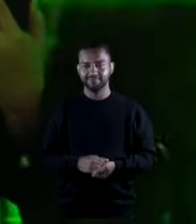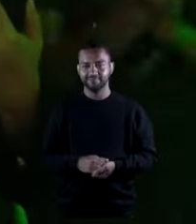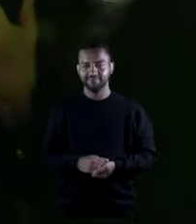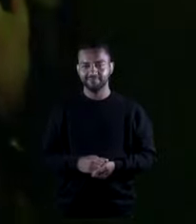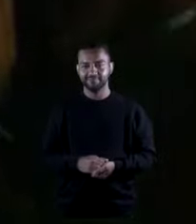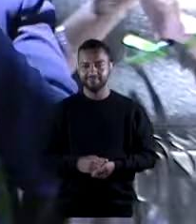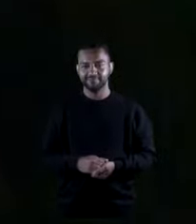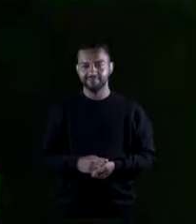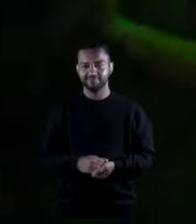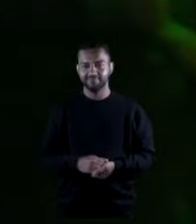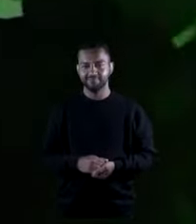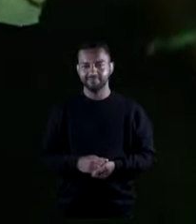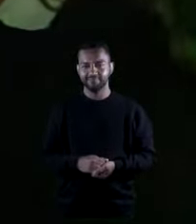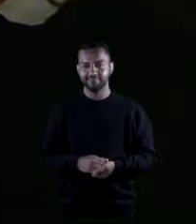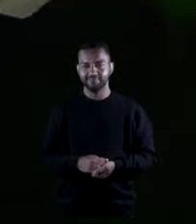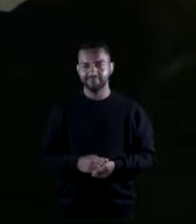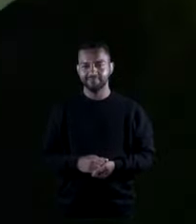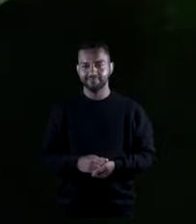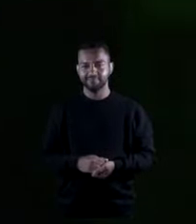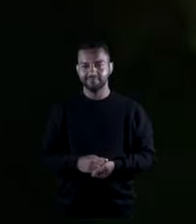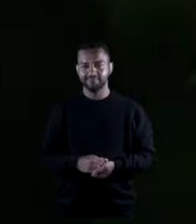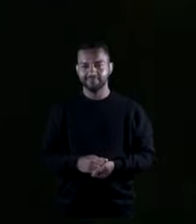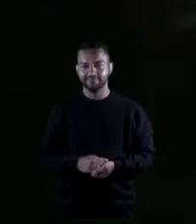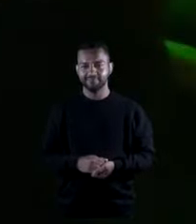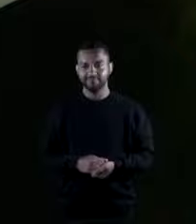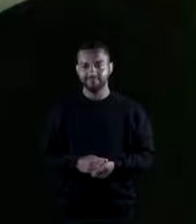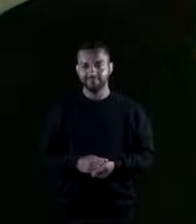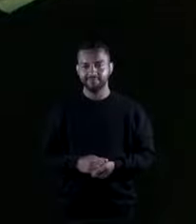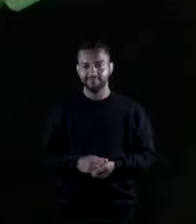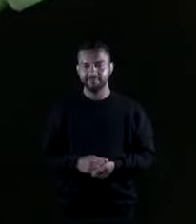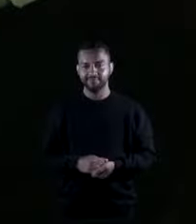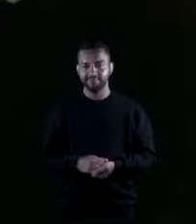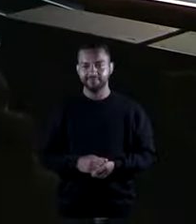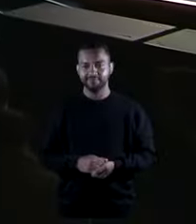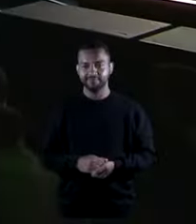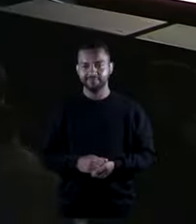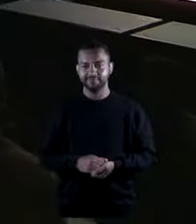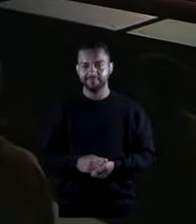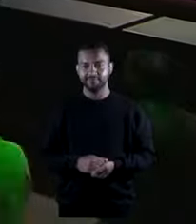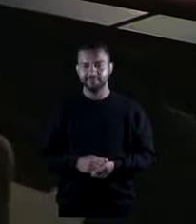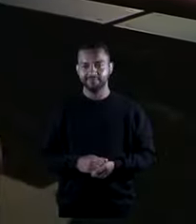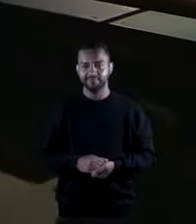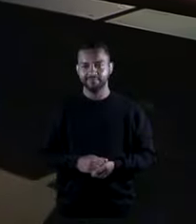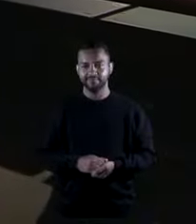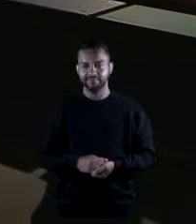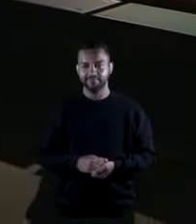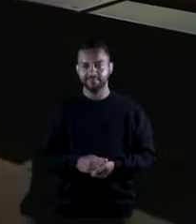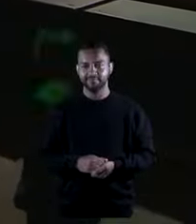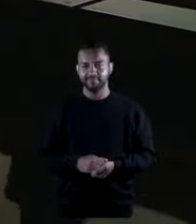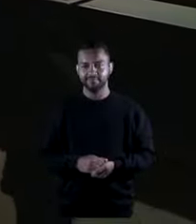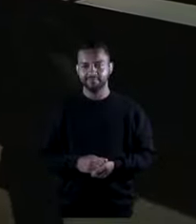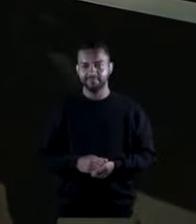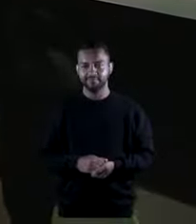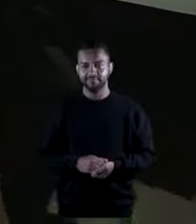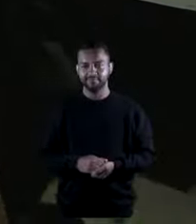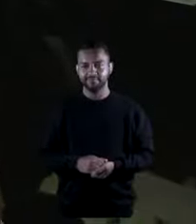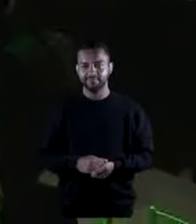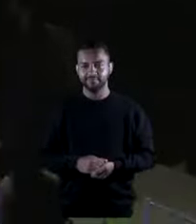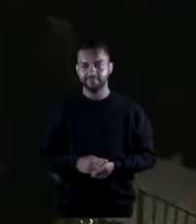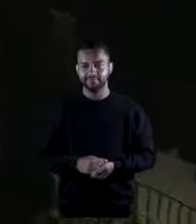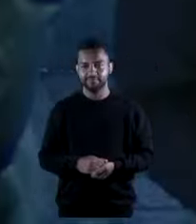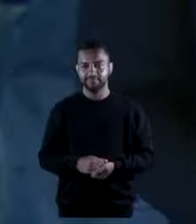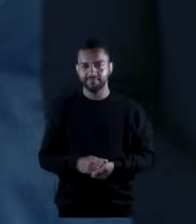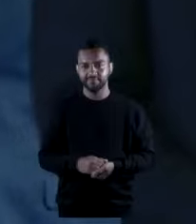que a luta o aguarda, sabe bem o que vem pela frente, que a dureza